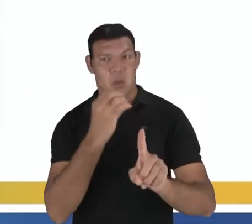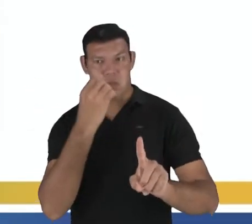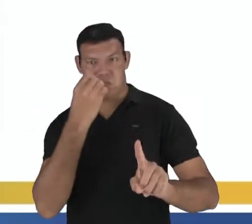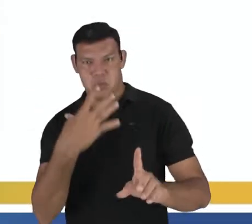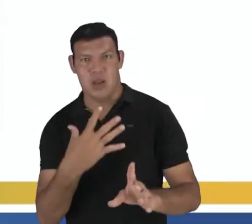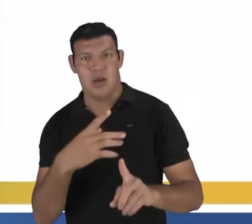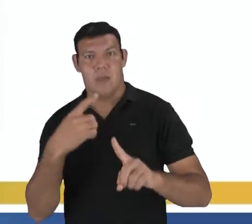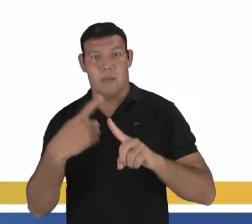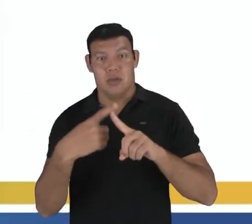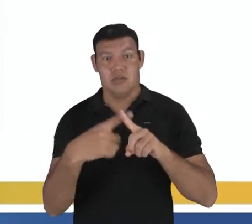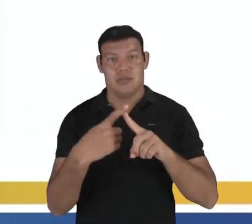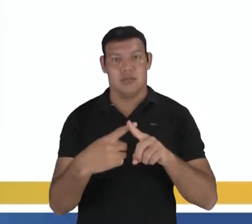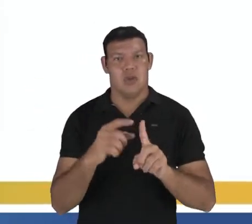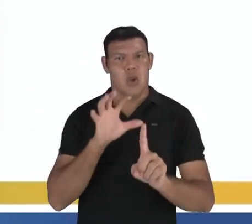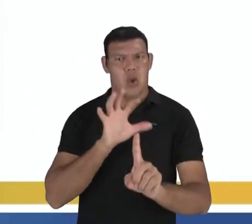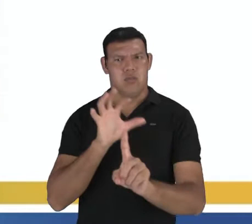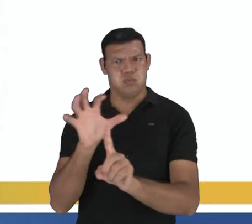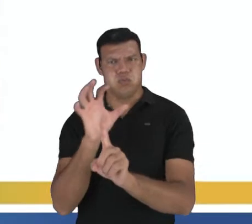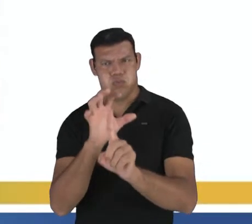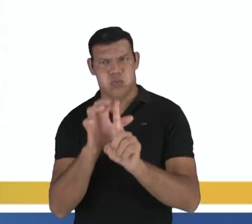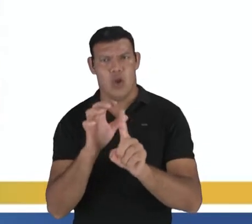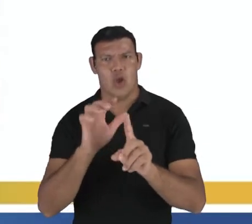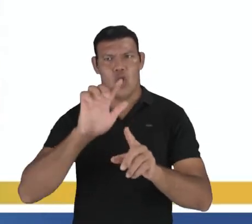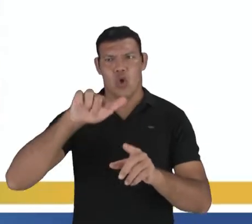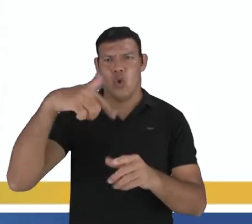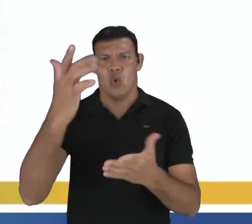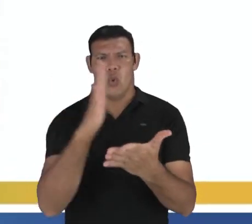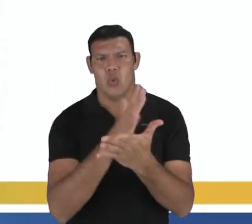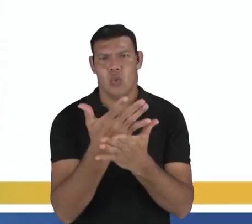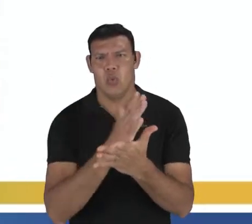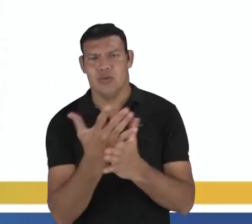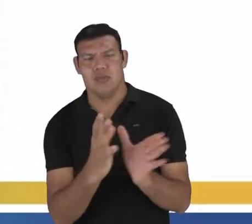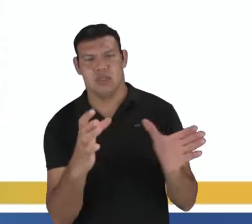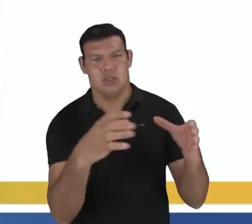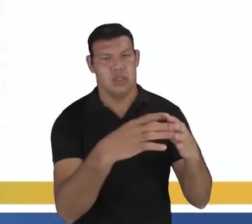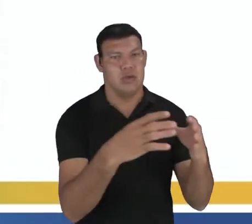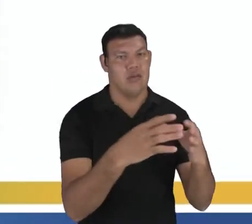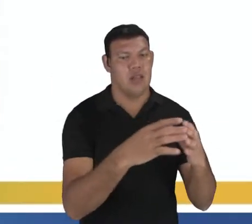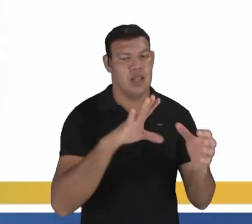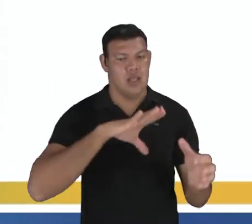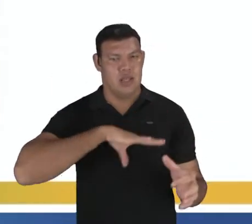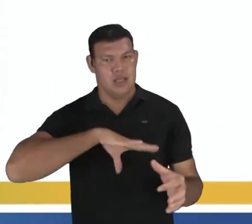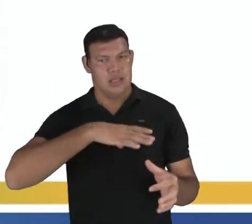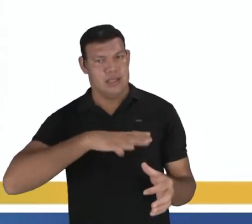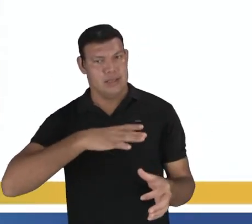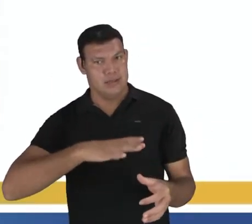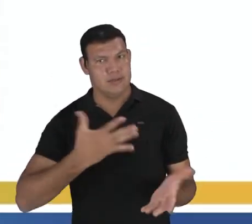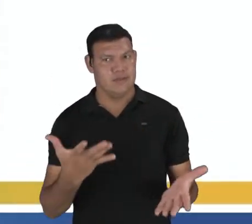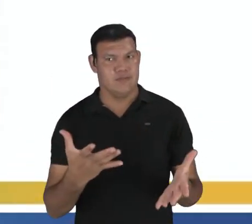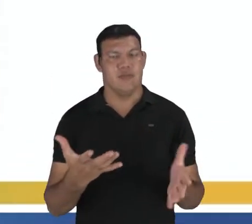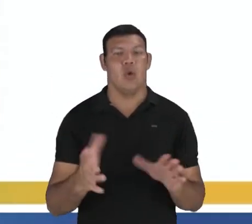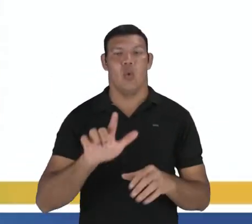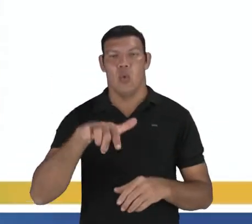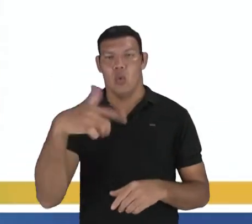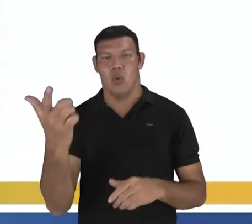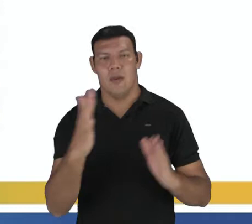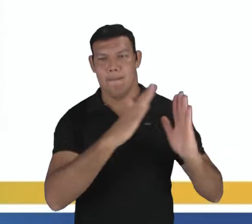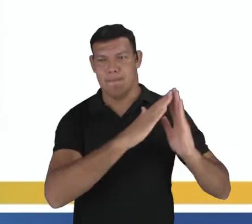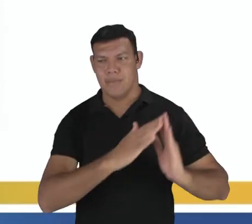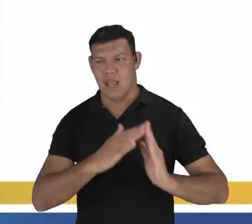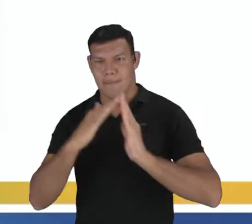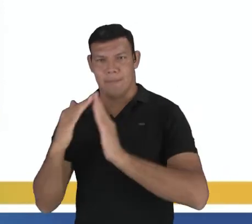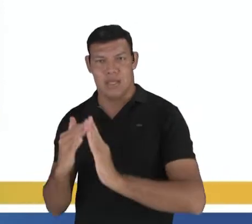vai perpassar os territórios do engenho, ela vai chegar em vilas, né, nas cidades vizinhas. Então, esse senhor